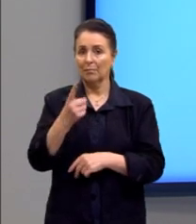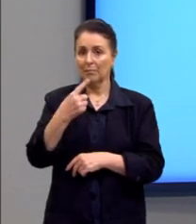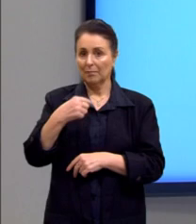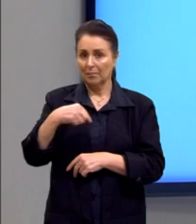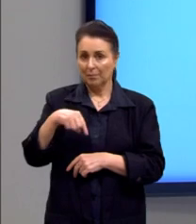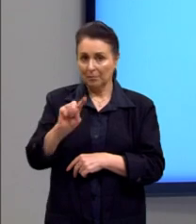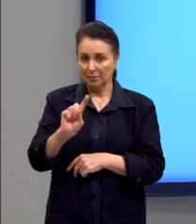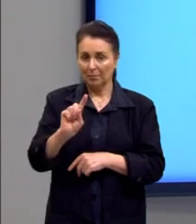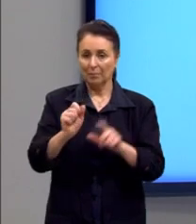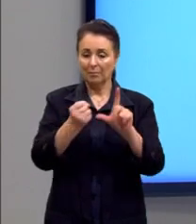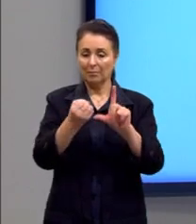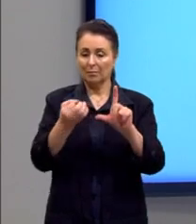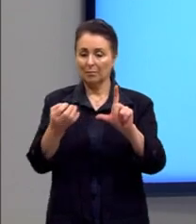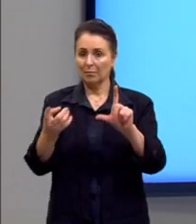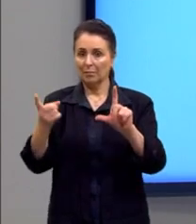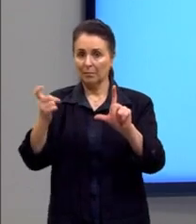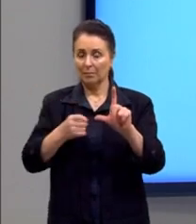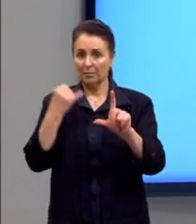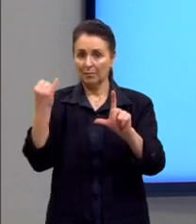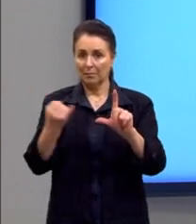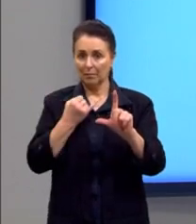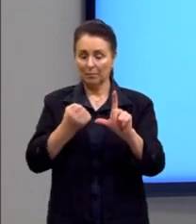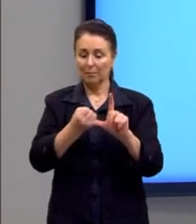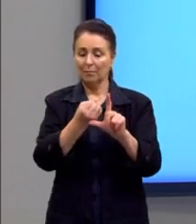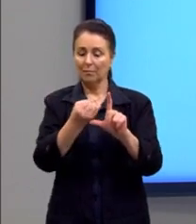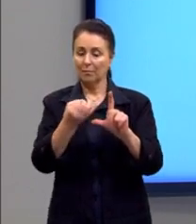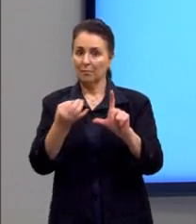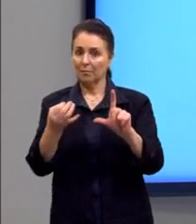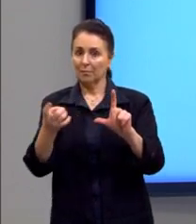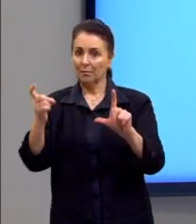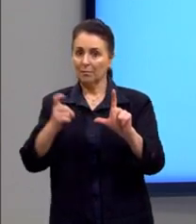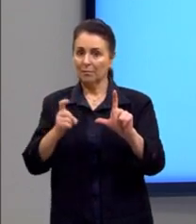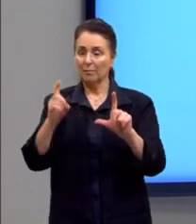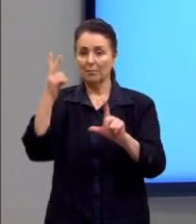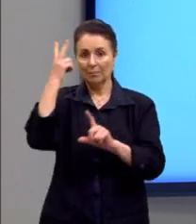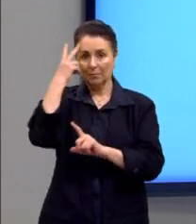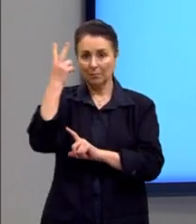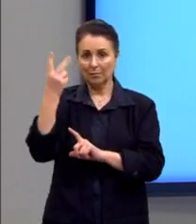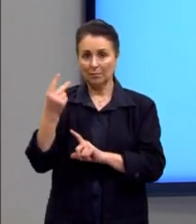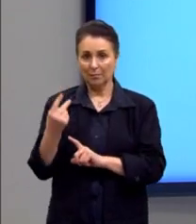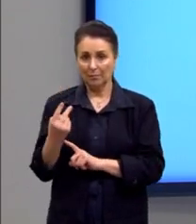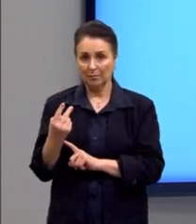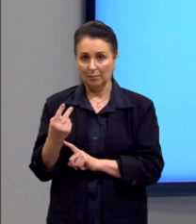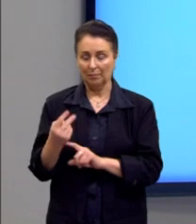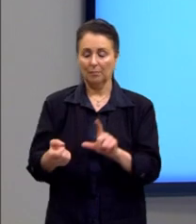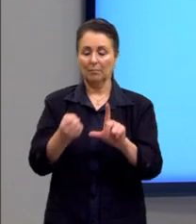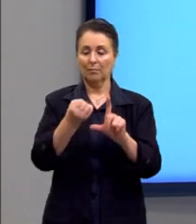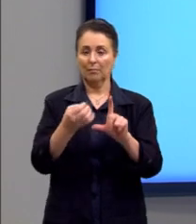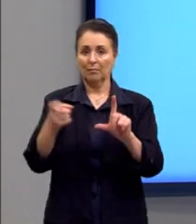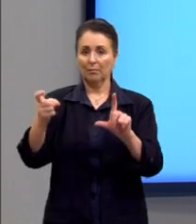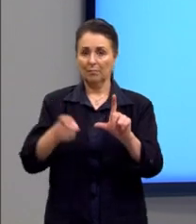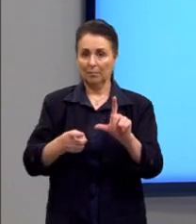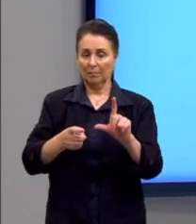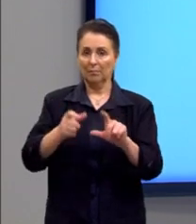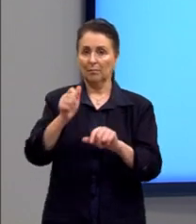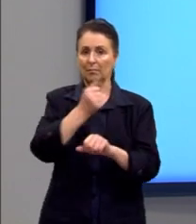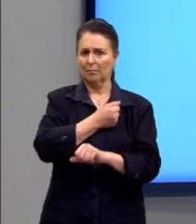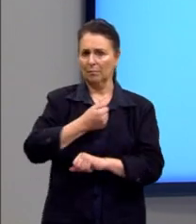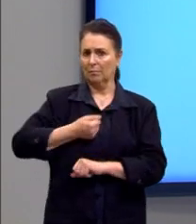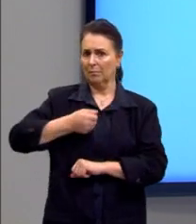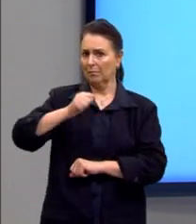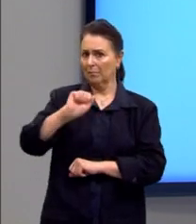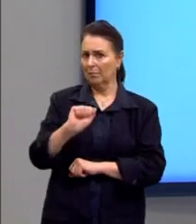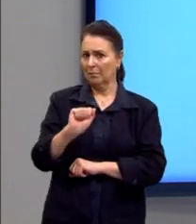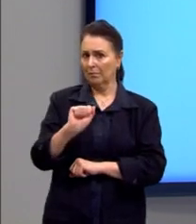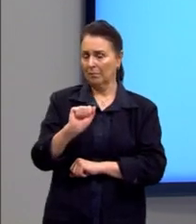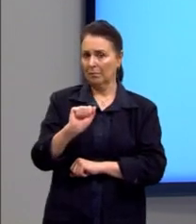outra outro logaritmo muito importante é o logaritmo natural então o logaritmo natural de um número A então